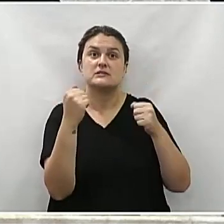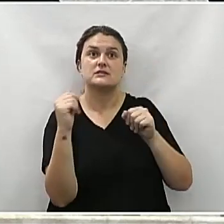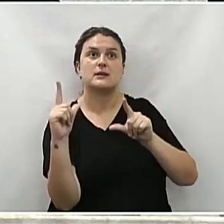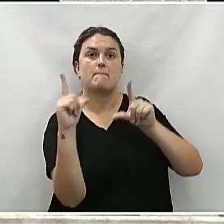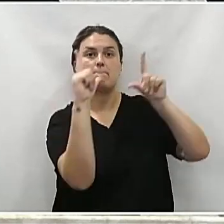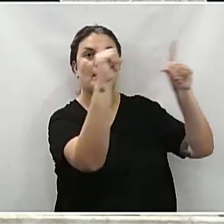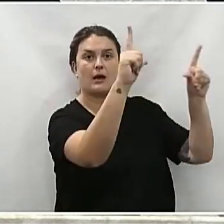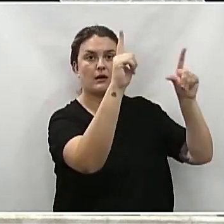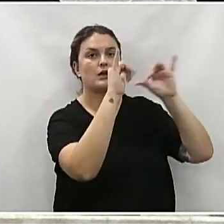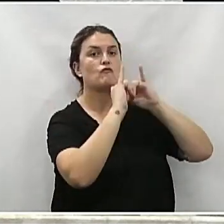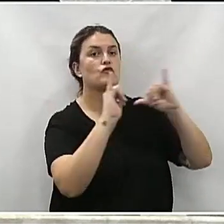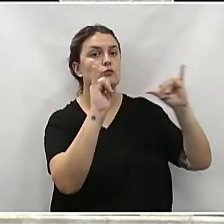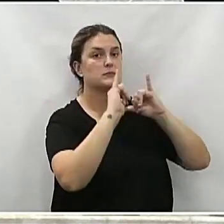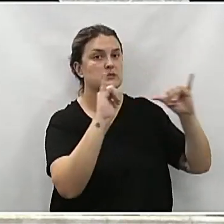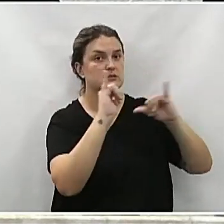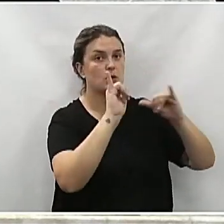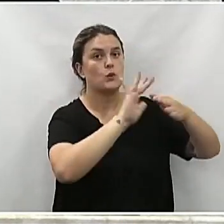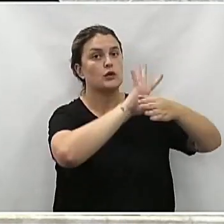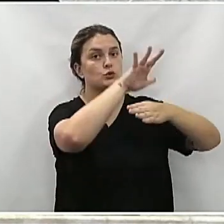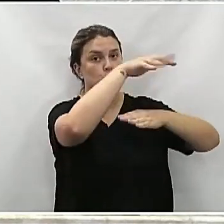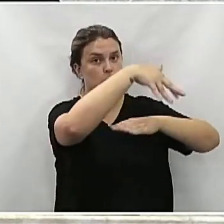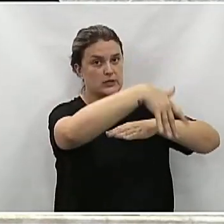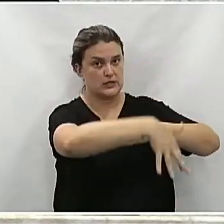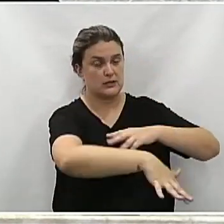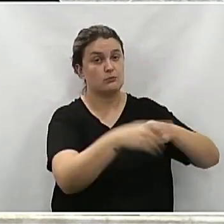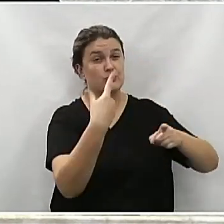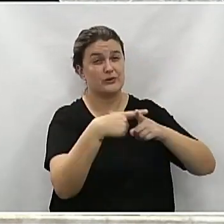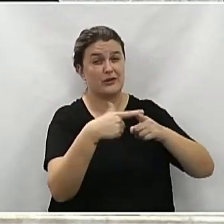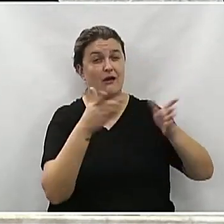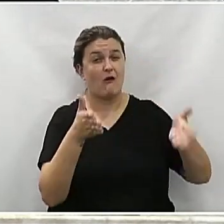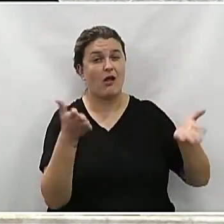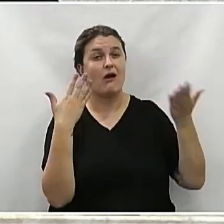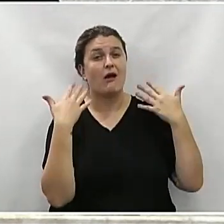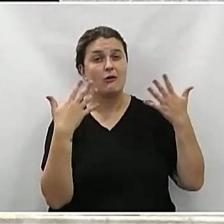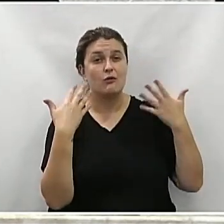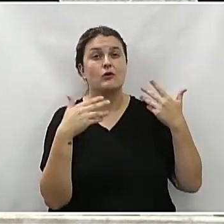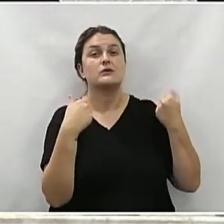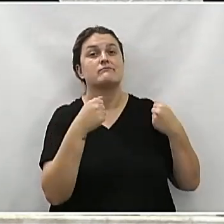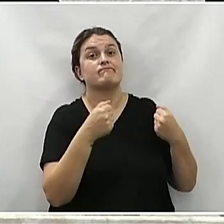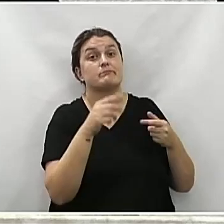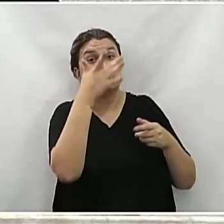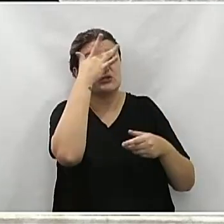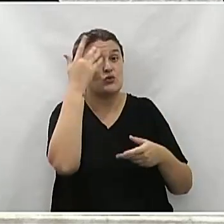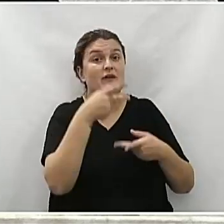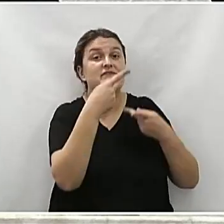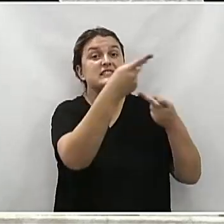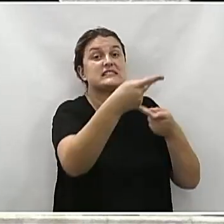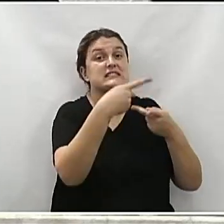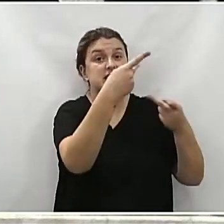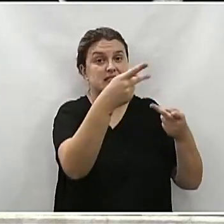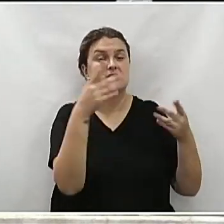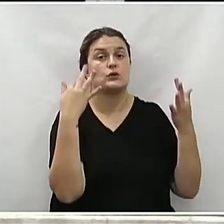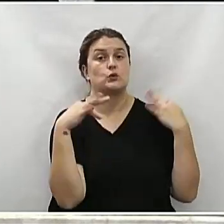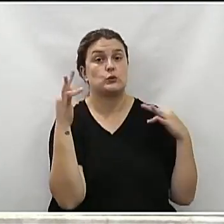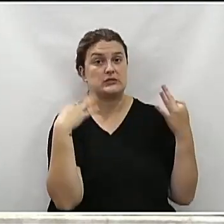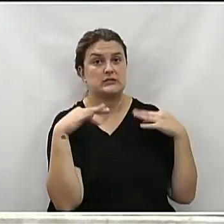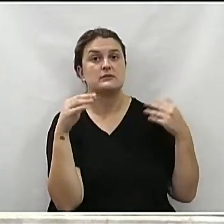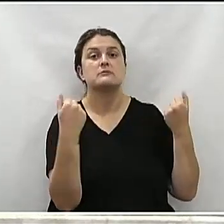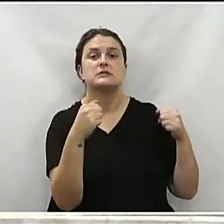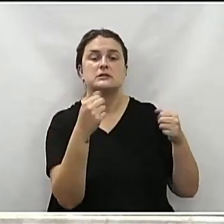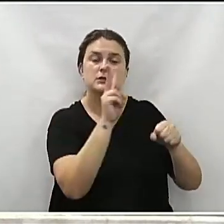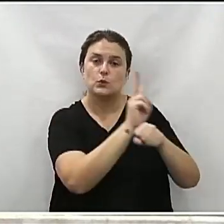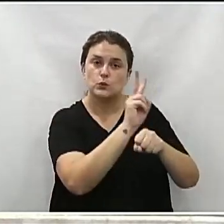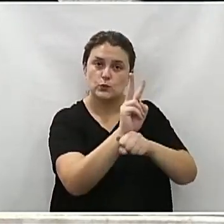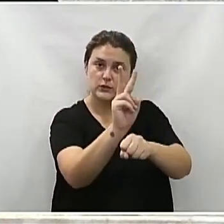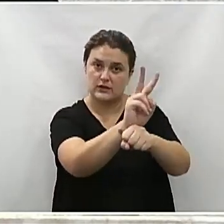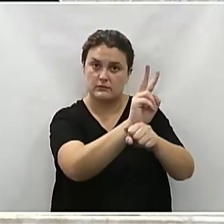ao usuário, que influenciará no aumento do fluxo de visitas, fomentando o turismo e renda local com a imagem de